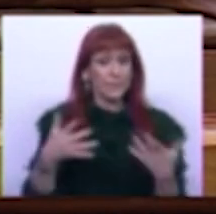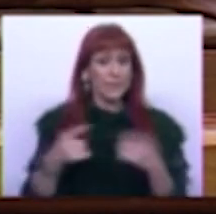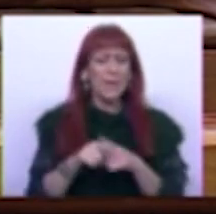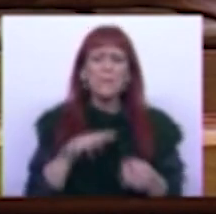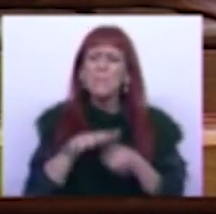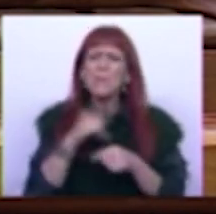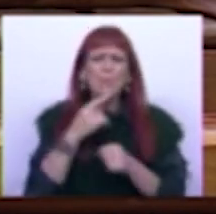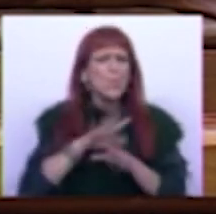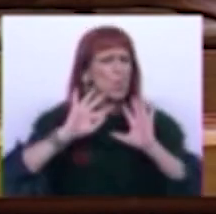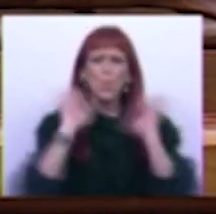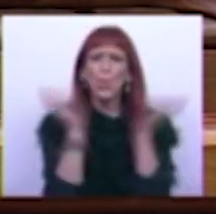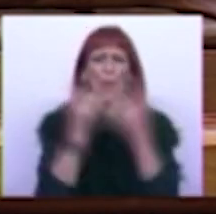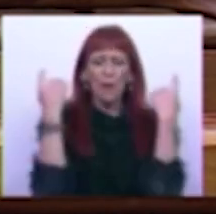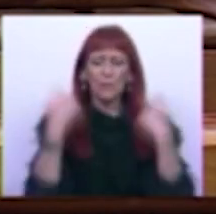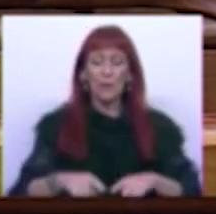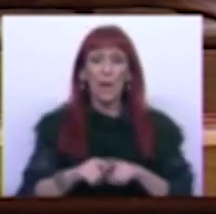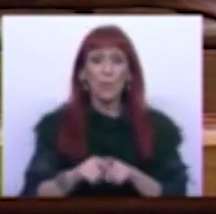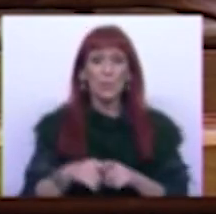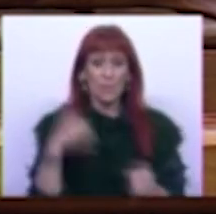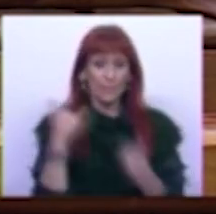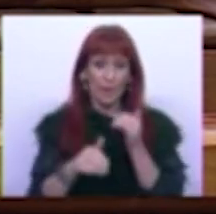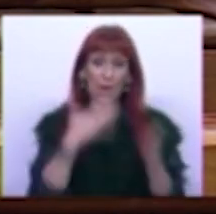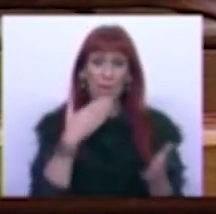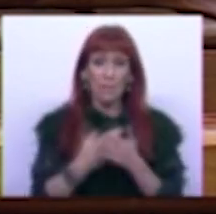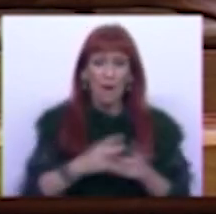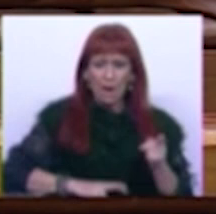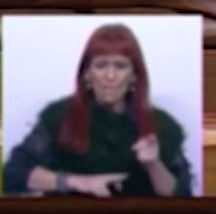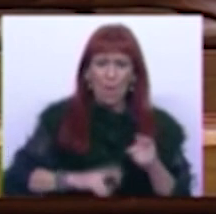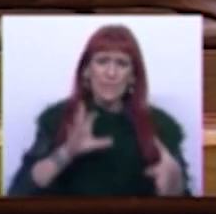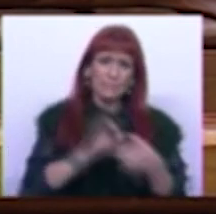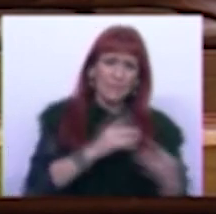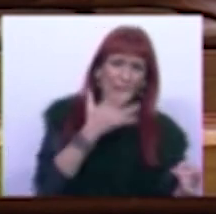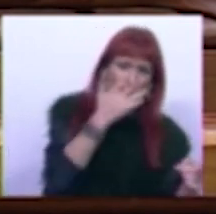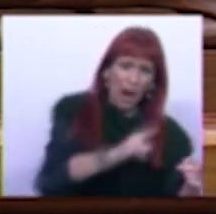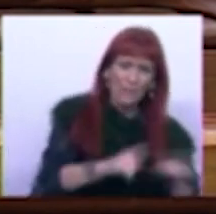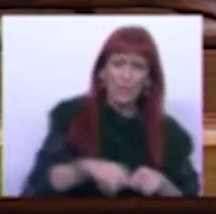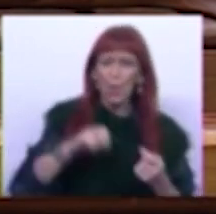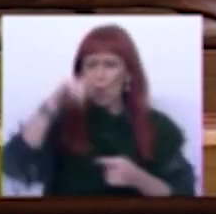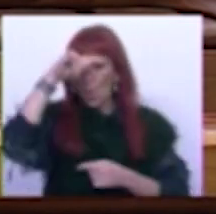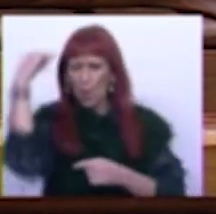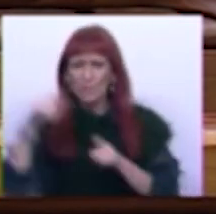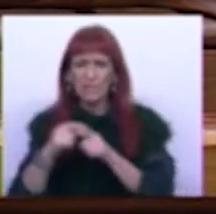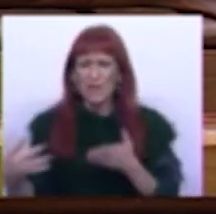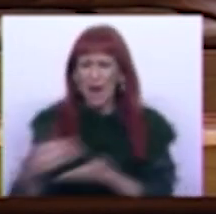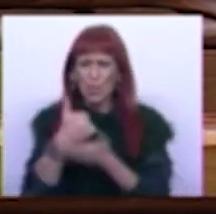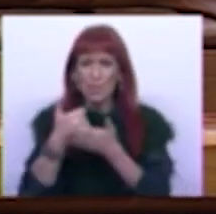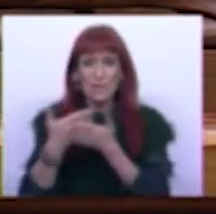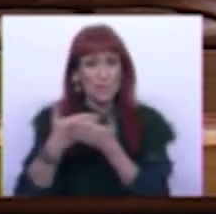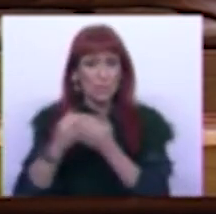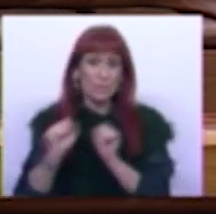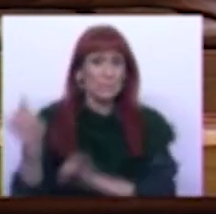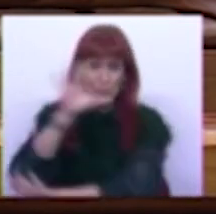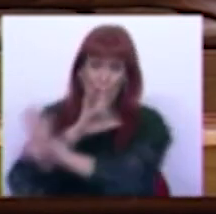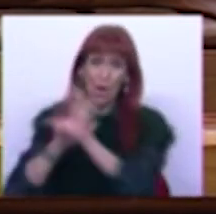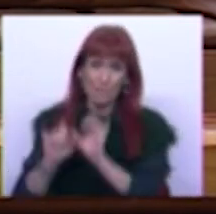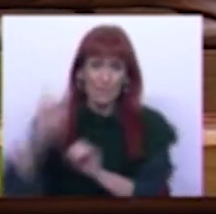um impacto global, ameaçando de fome a África ou dificultando a recuperação económica da